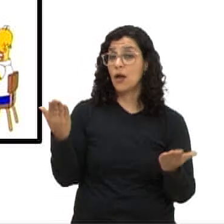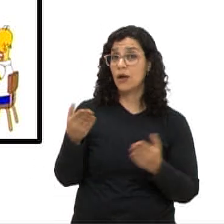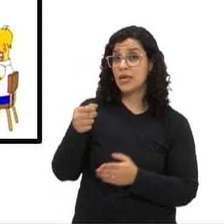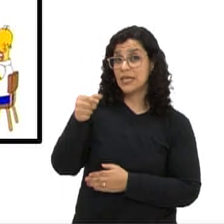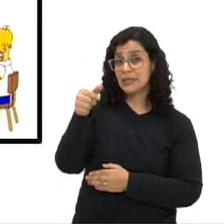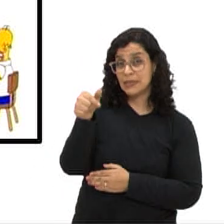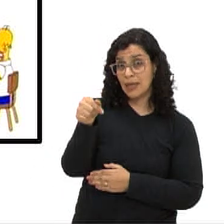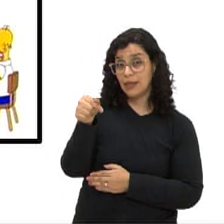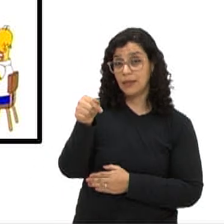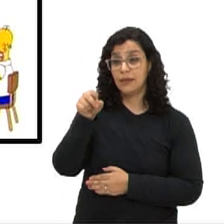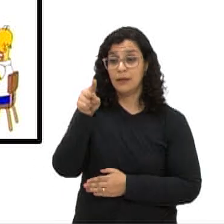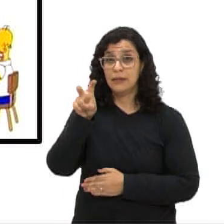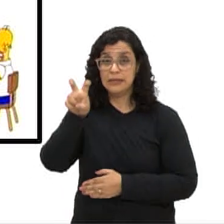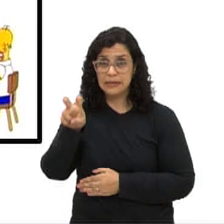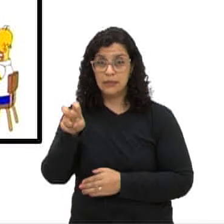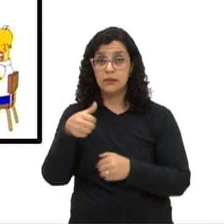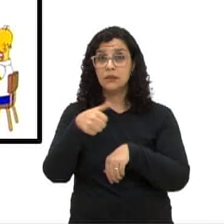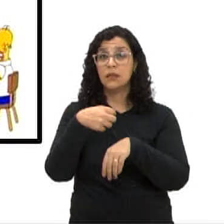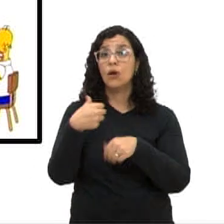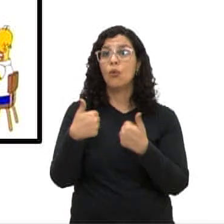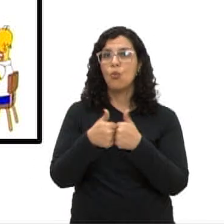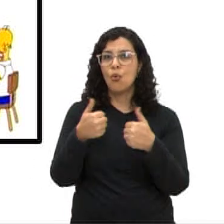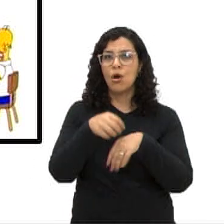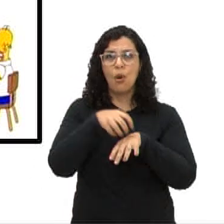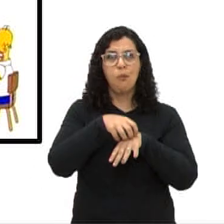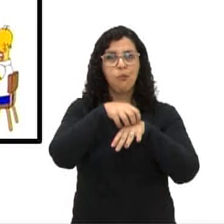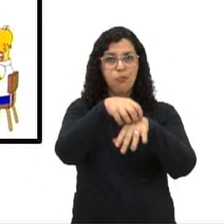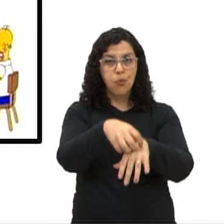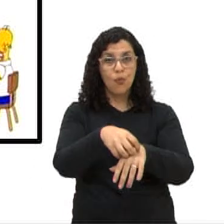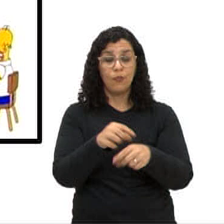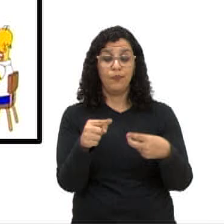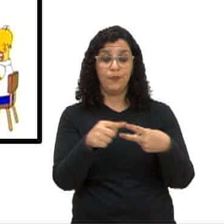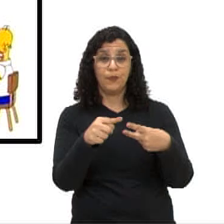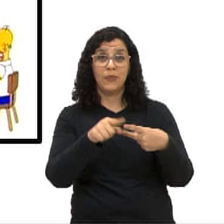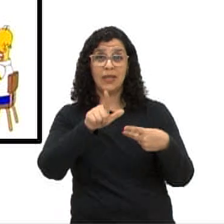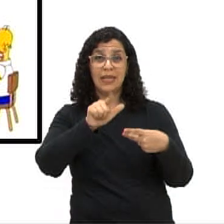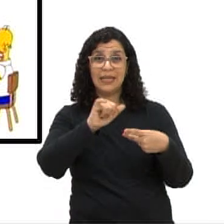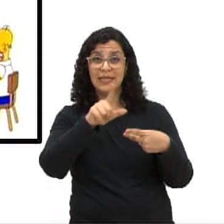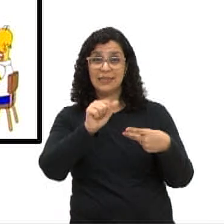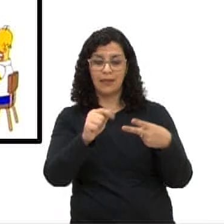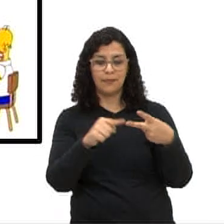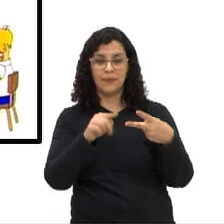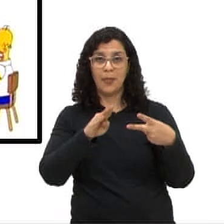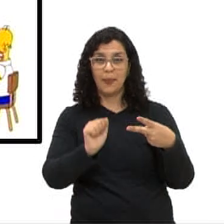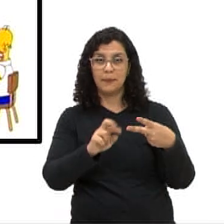às 7:15 sai o ônibus em que Lisa e Bart vão à escola.